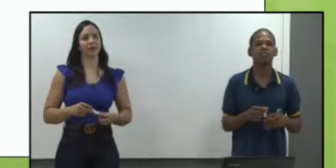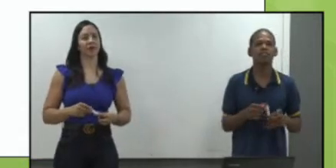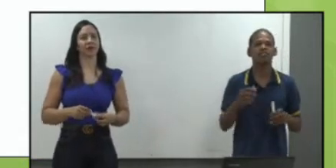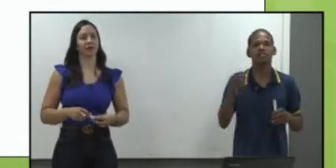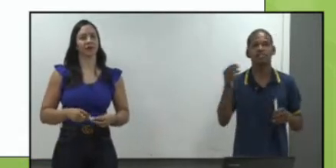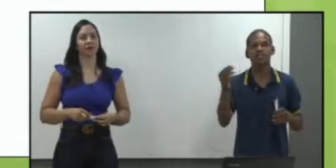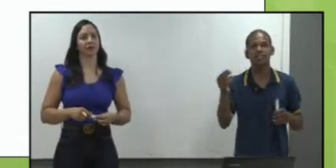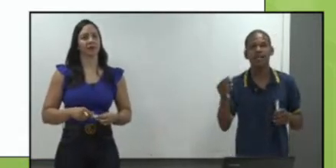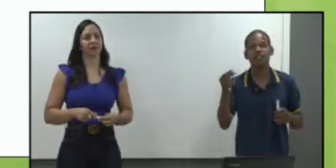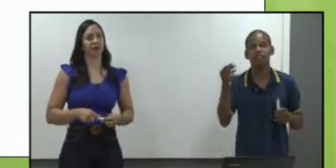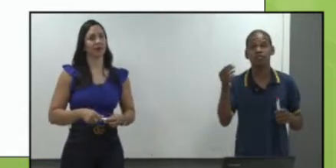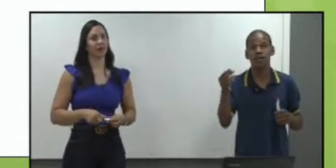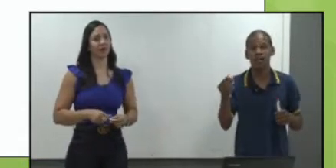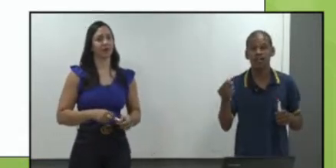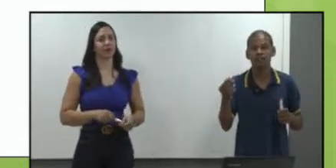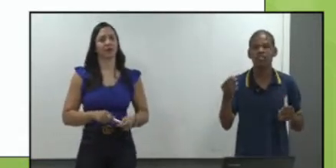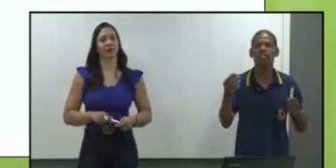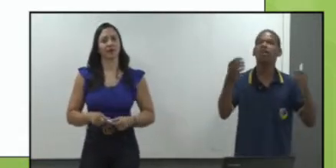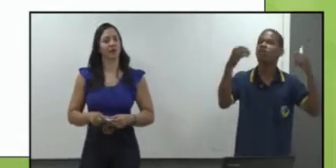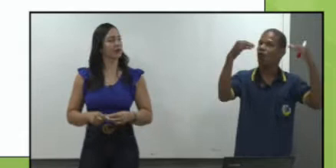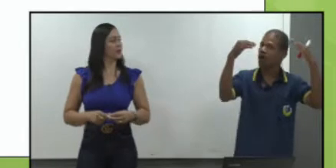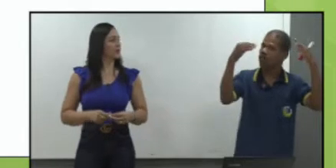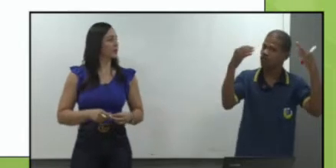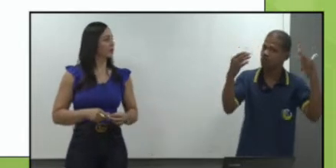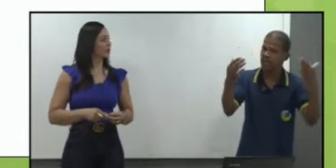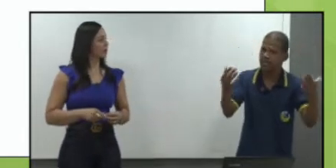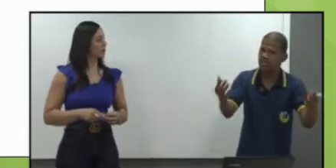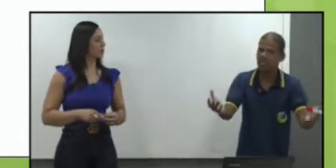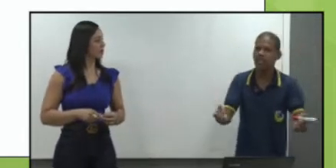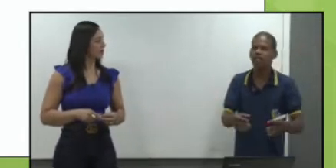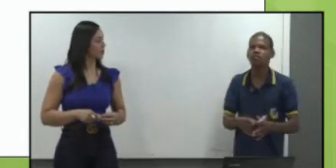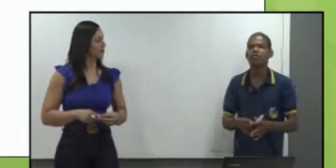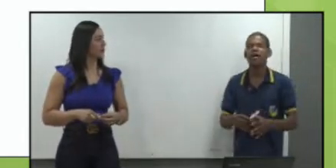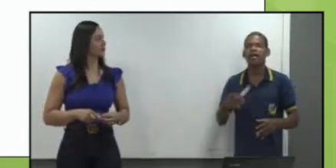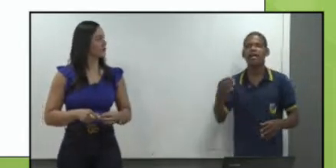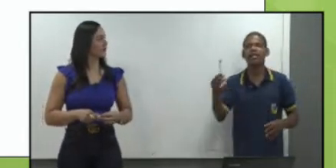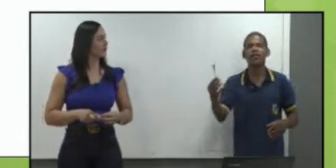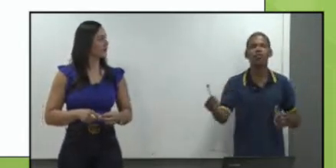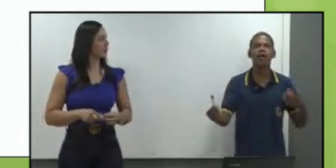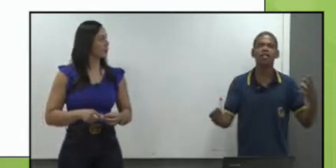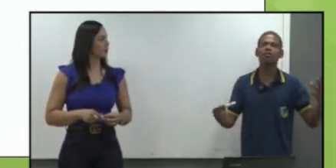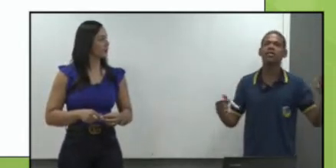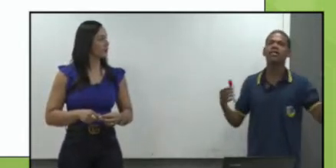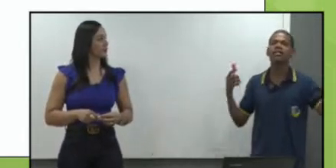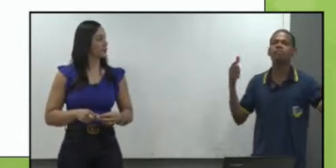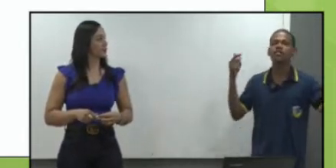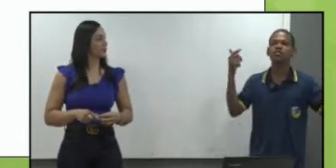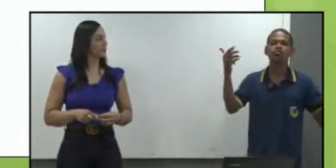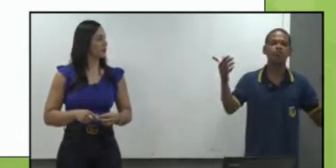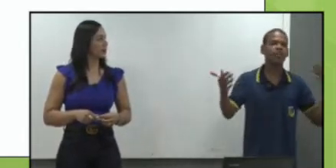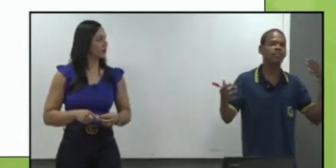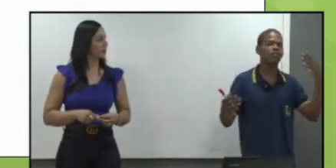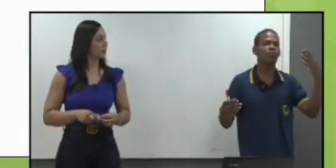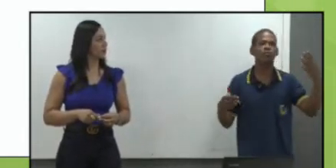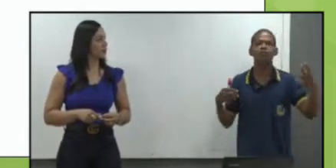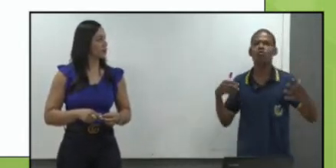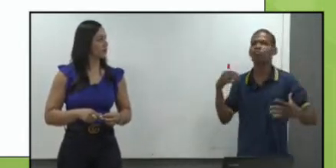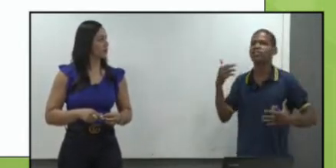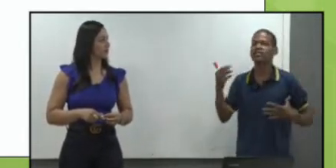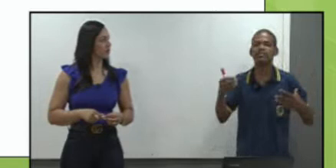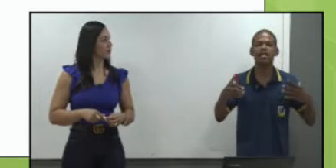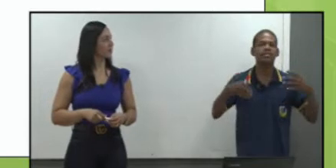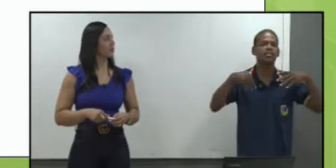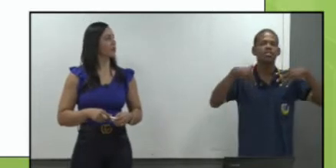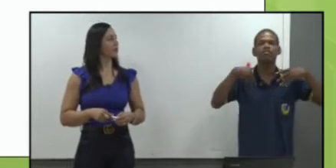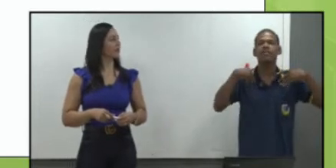a evolução das artes visuais, ou seja, quanto mais belo aquele homem, aquela mulher se envolvesse com o